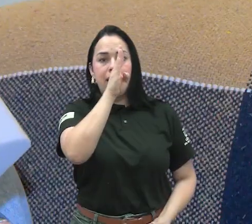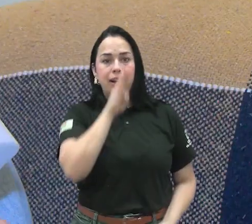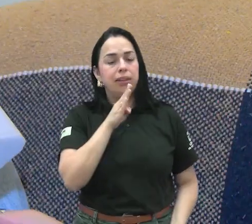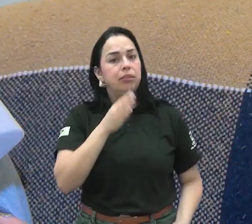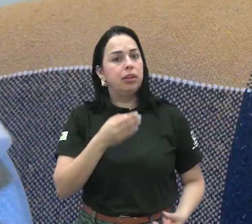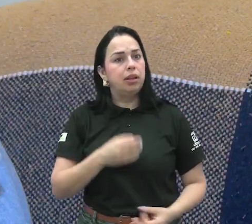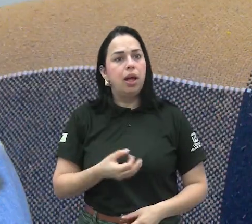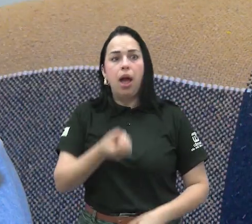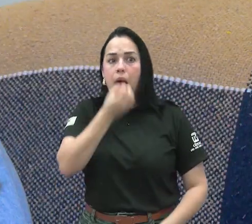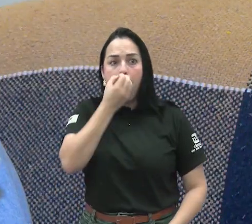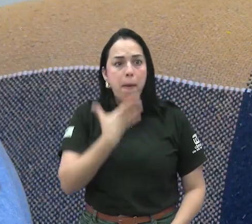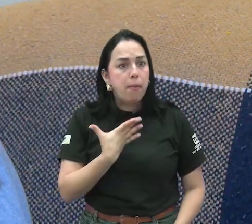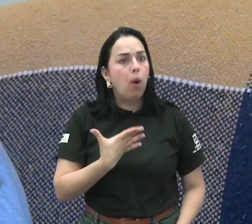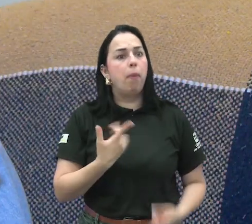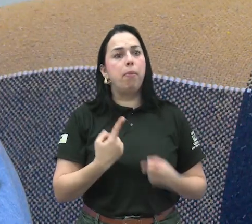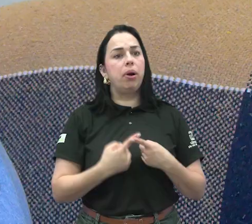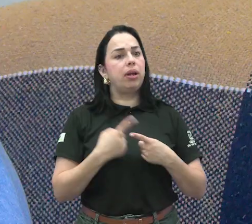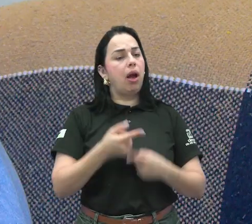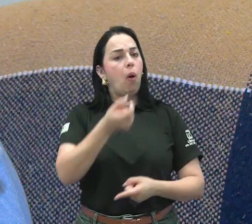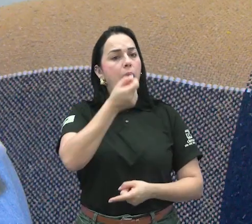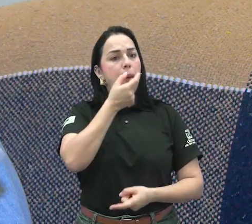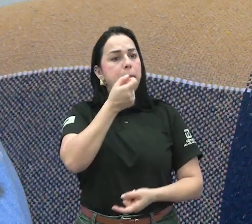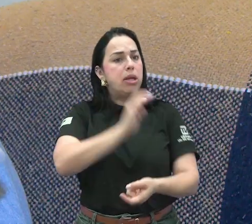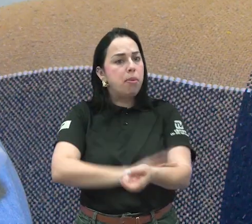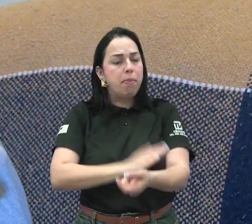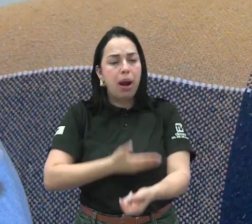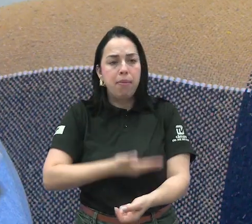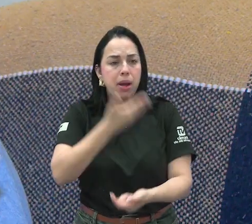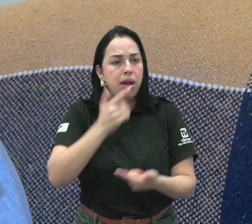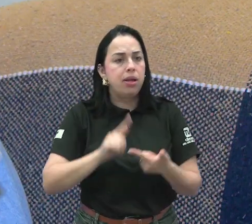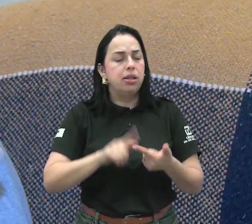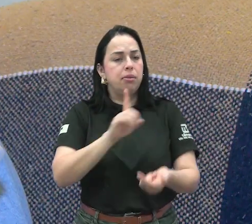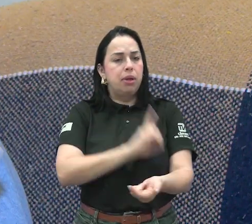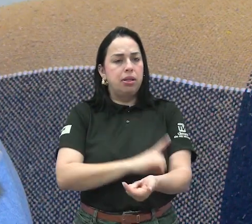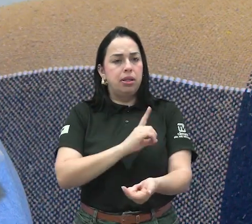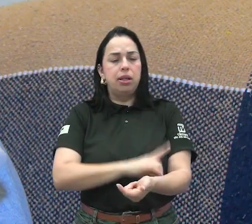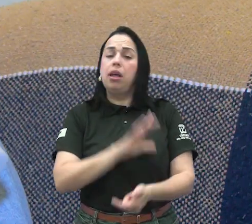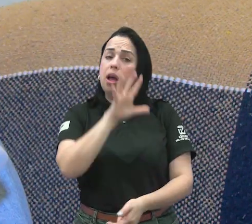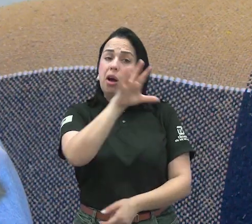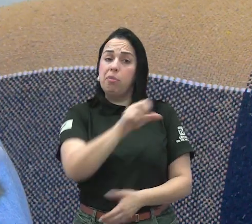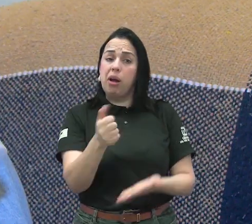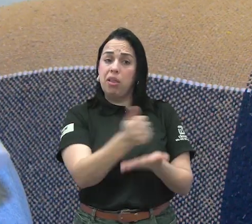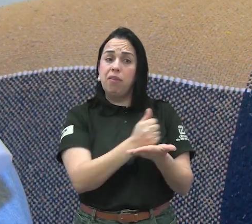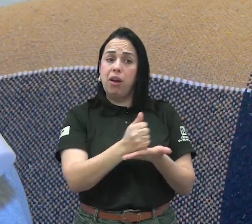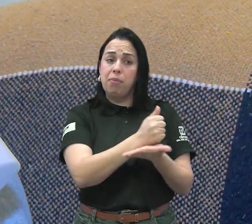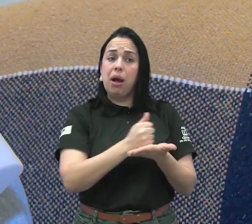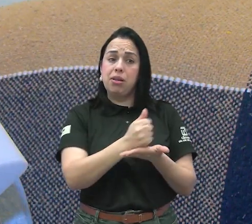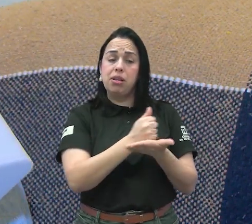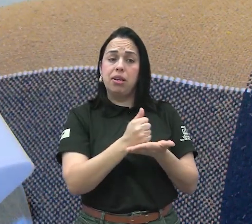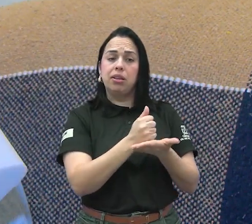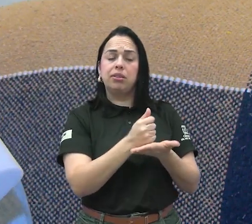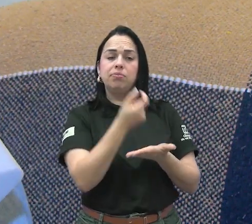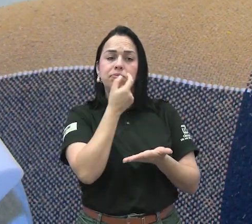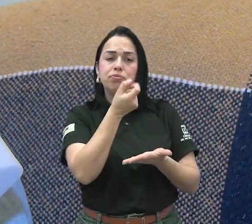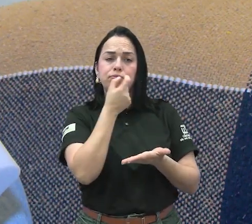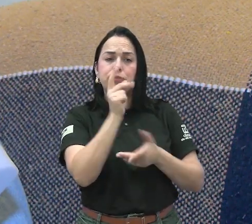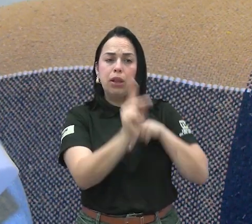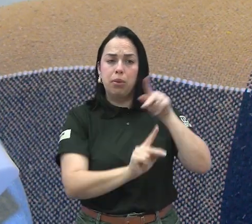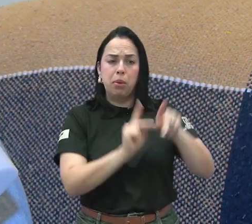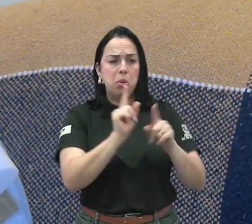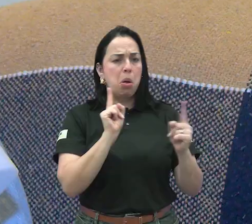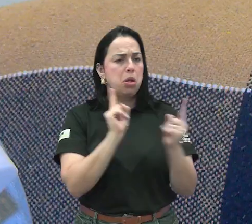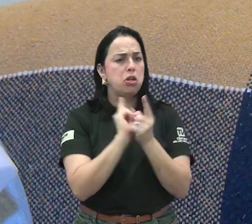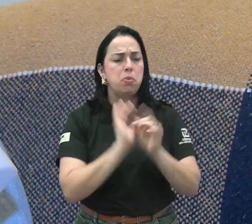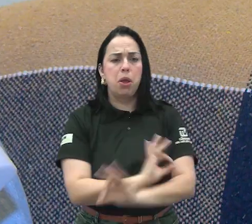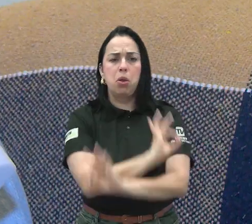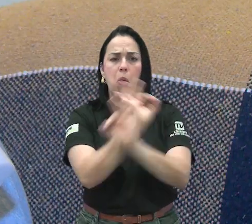SUS. Considero bom. O meu remédio que eu tomo para pressão, para diabetes, eu pego na farmácia popular. Pego, sou